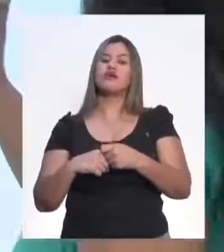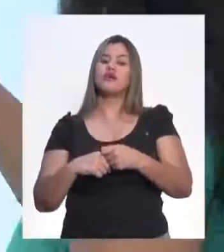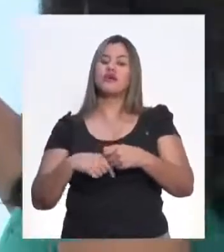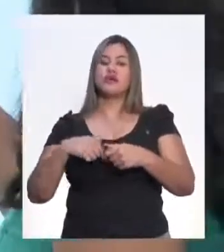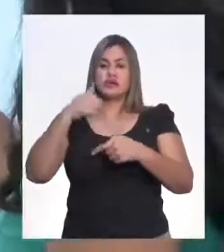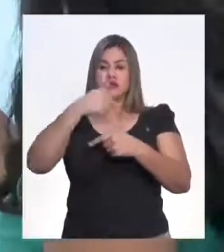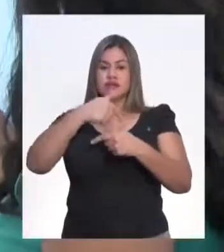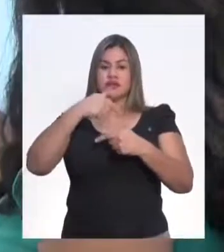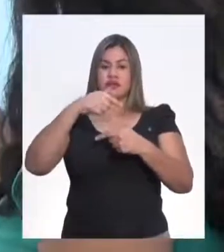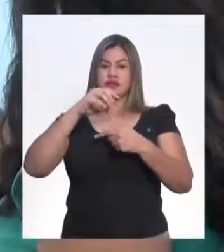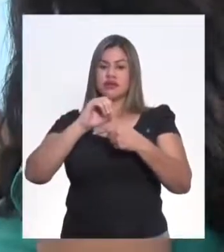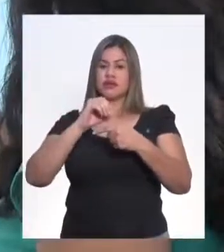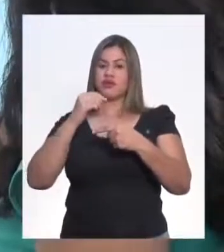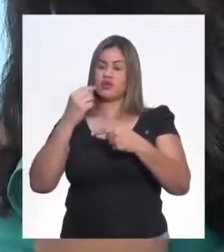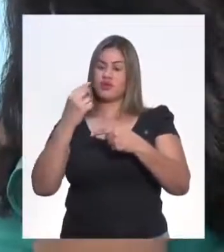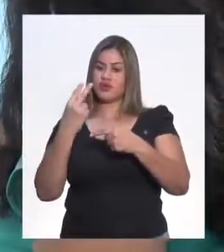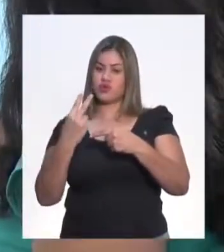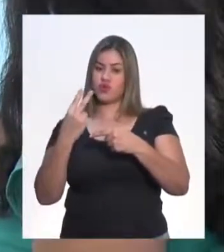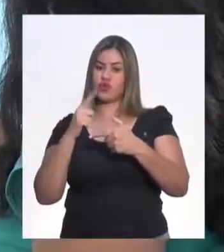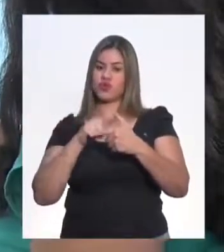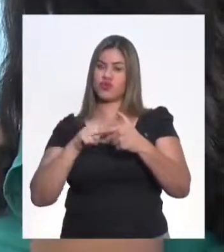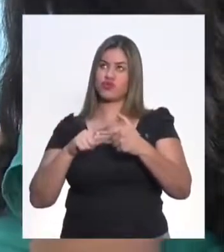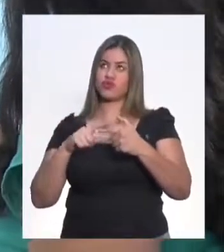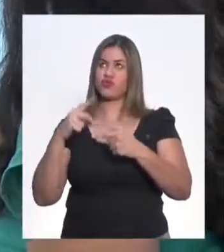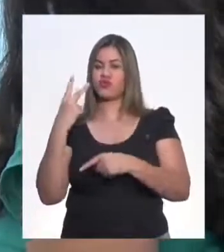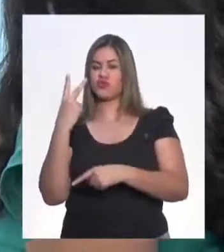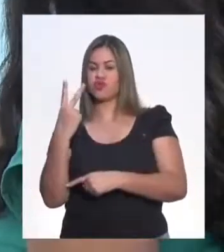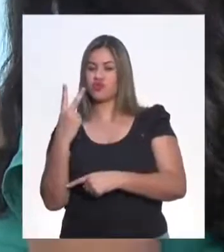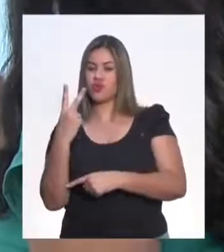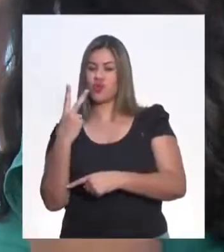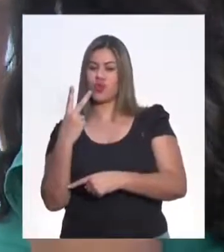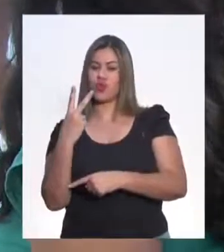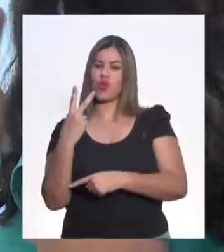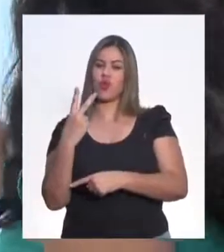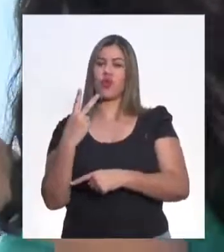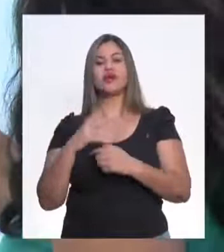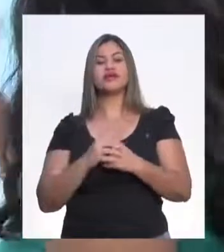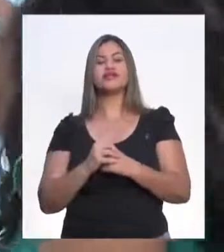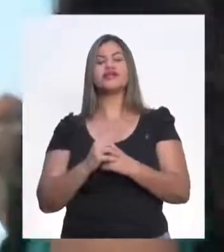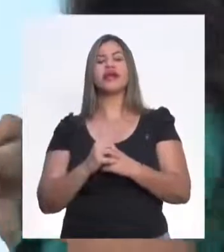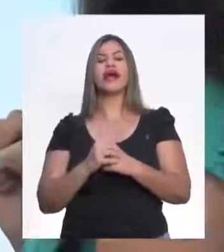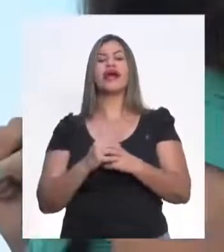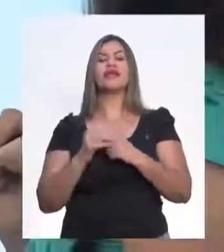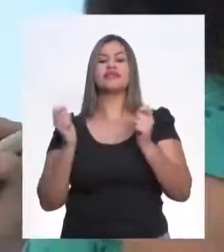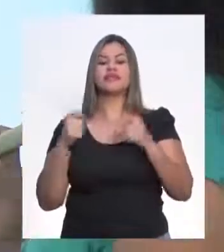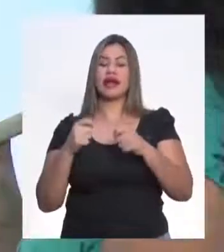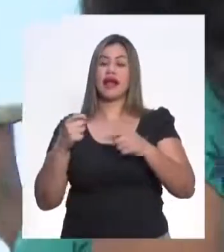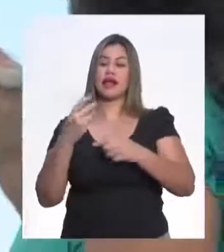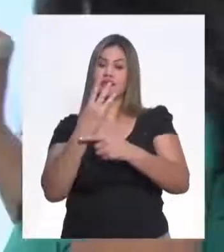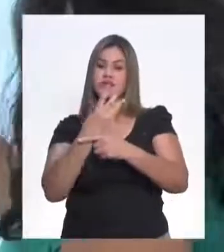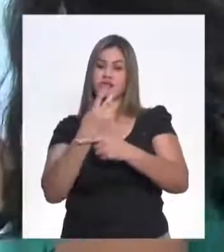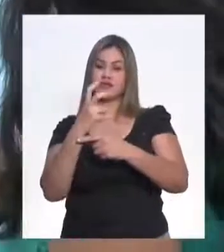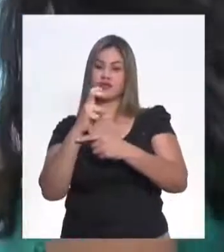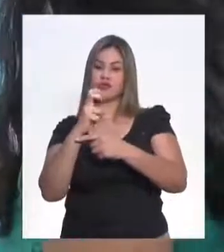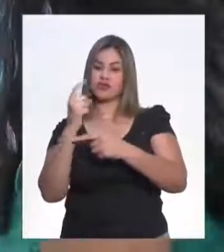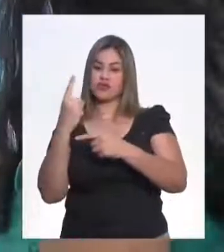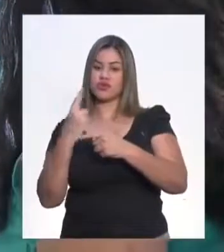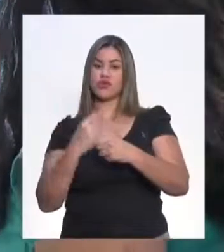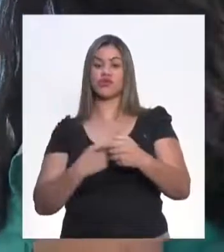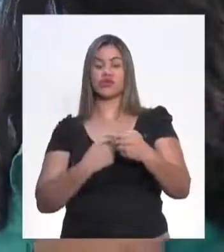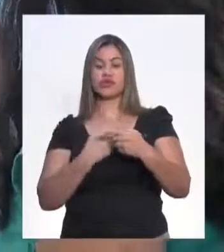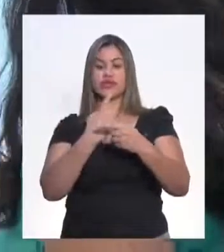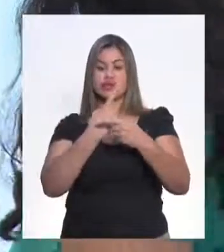702 dividido por 2. Bom, 700 é 350, então vai ficar 351. 100 dividido por